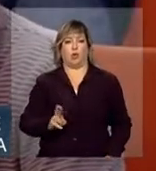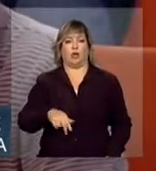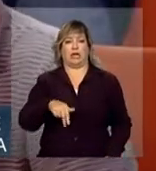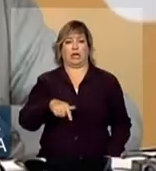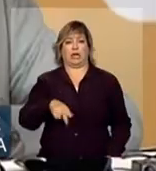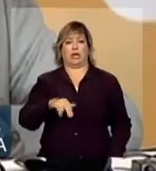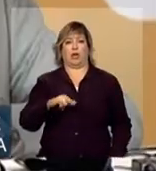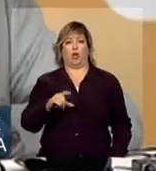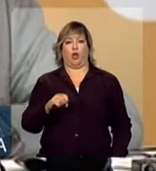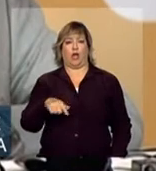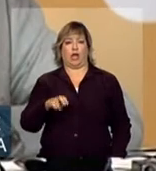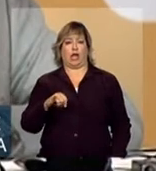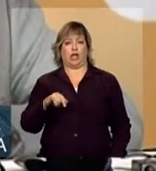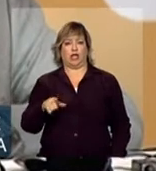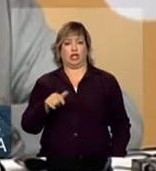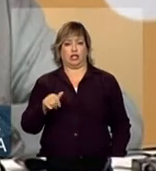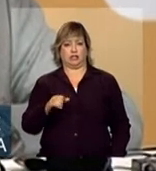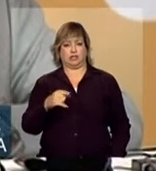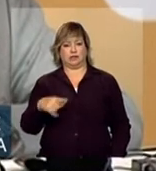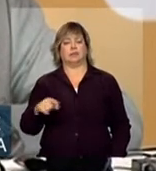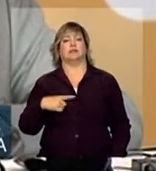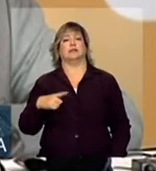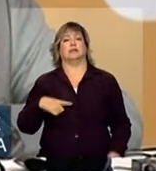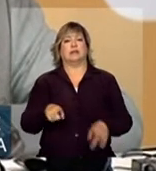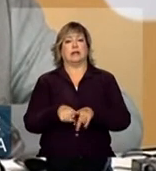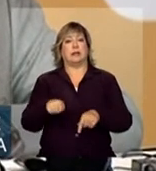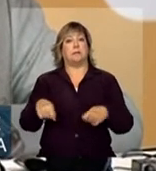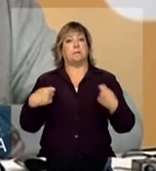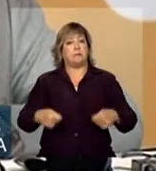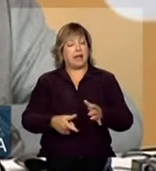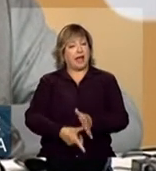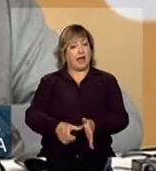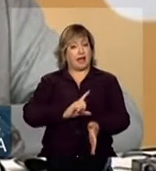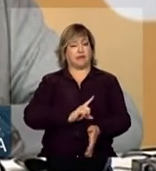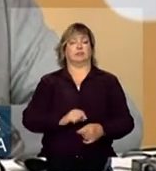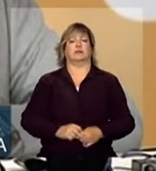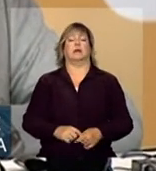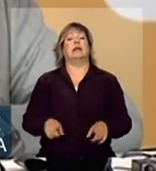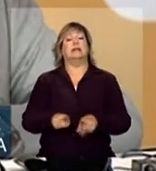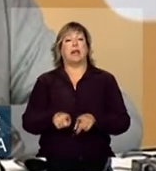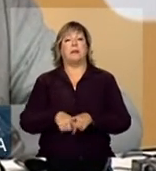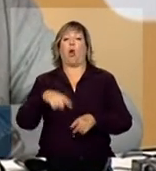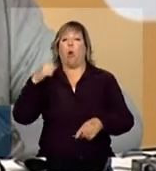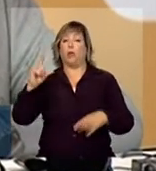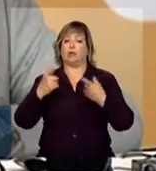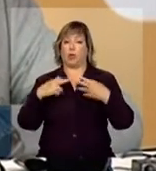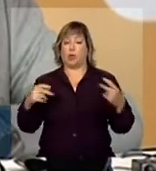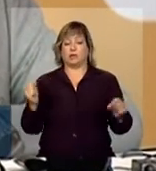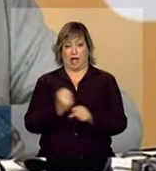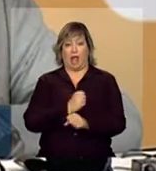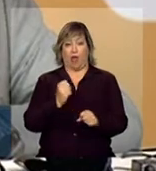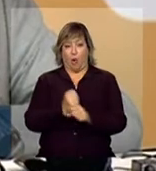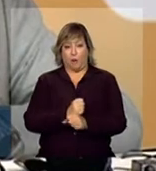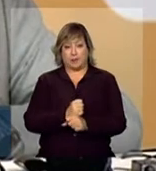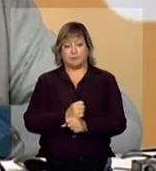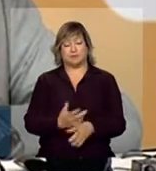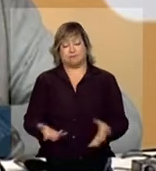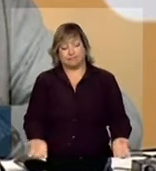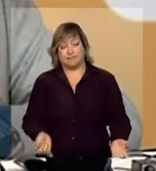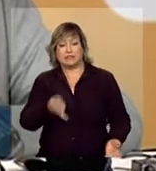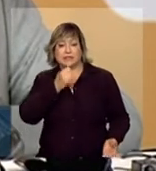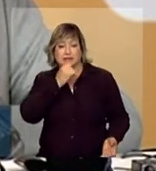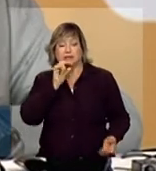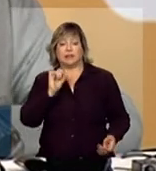que ser muito bem antecipado. Outra questão forte é As obras. As obras, lamentavelmente, quer dizer, é uma